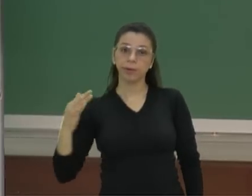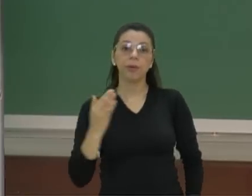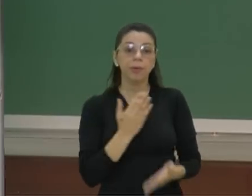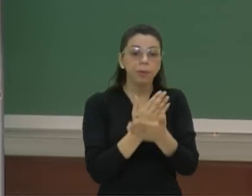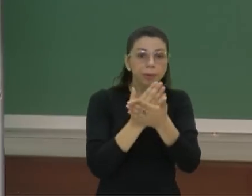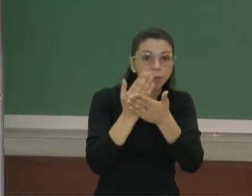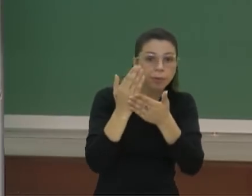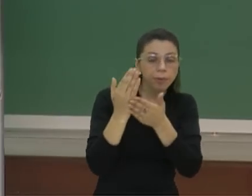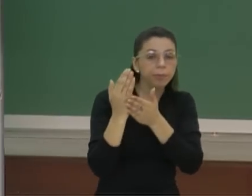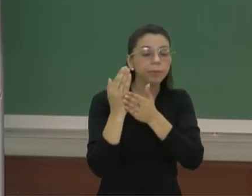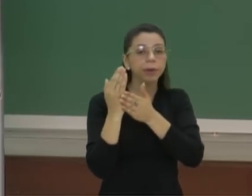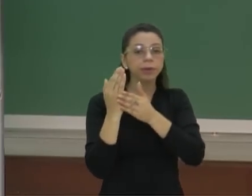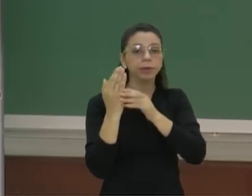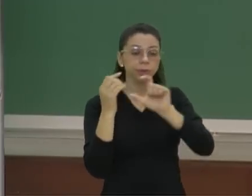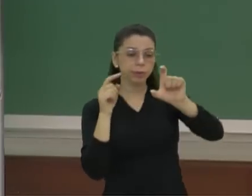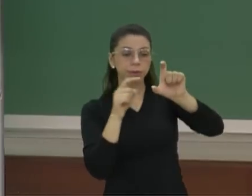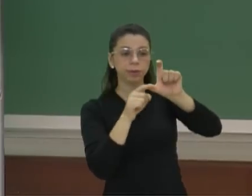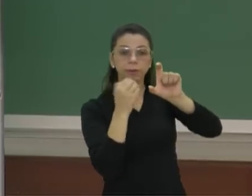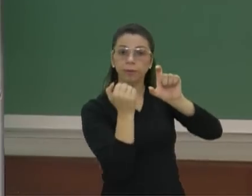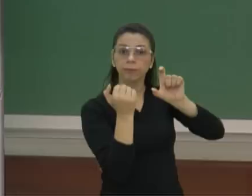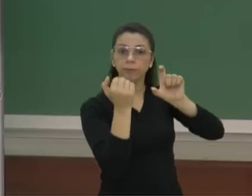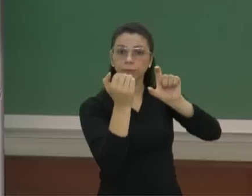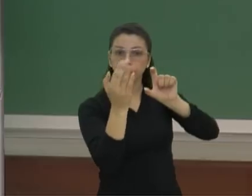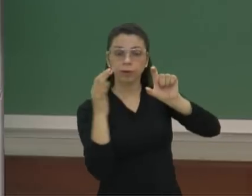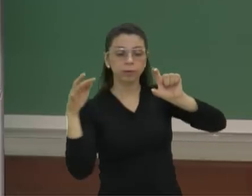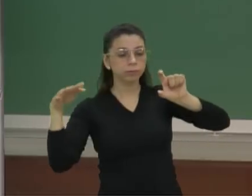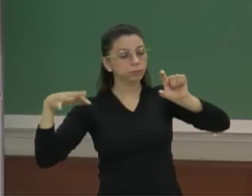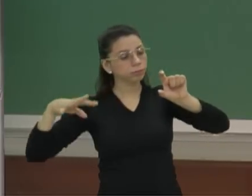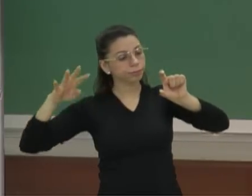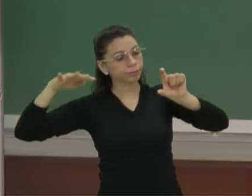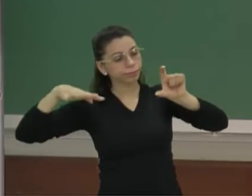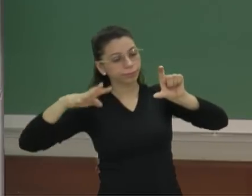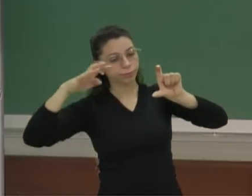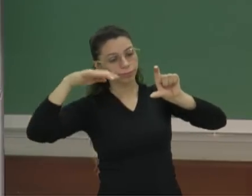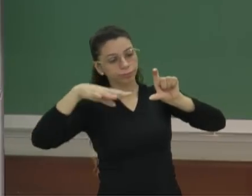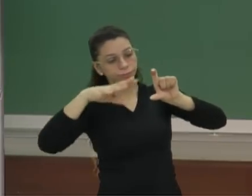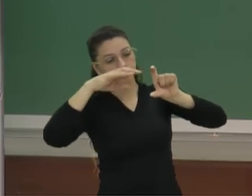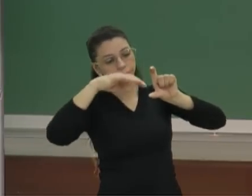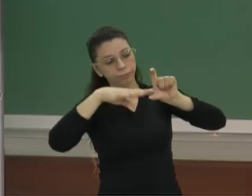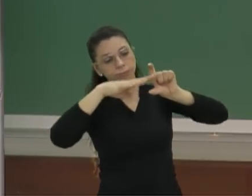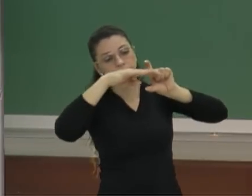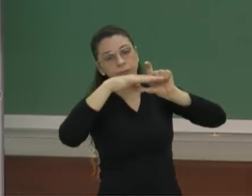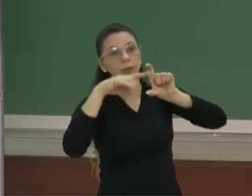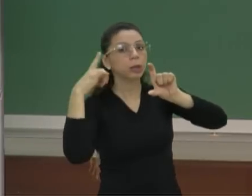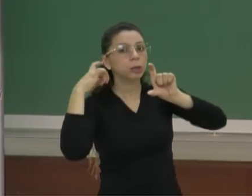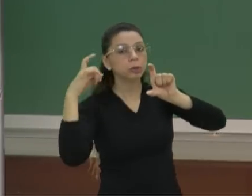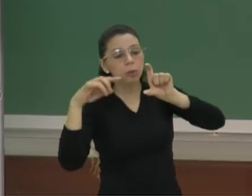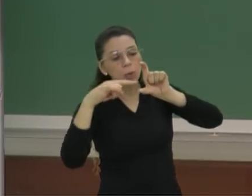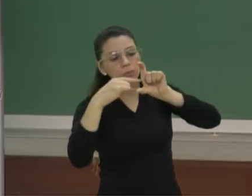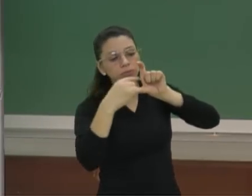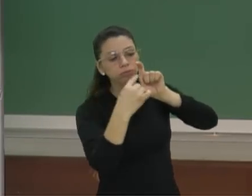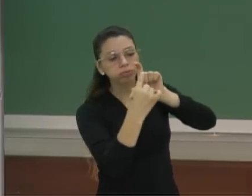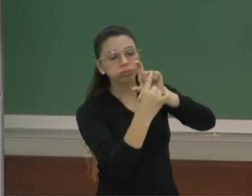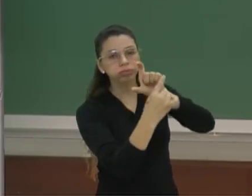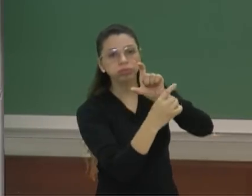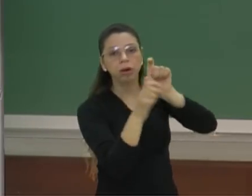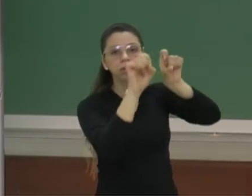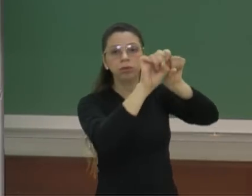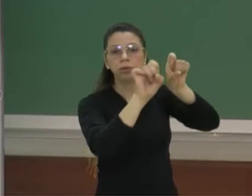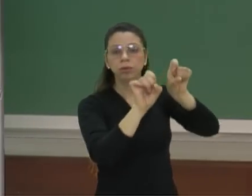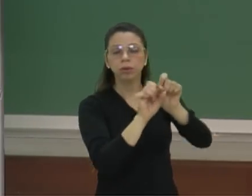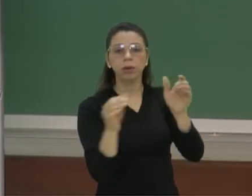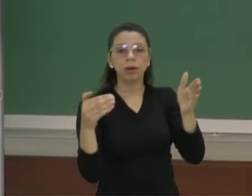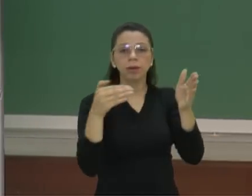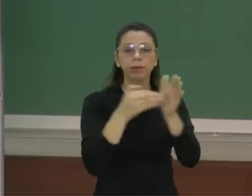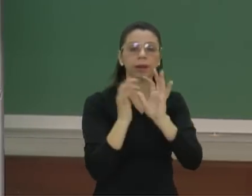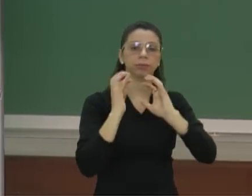parte externa da nossa orelha, viaja até a parte interna, percorre várias estruturas e chega até o